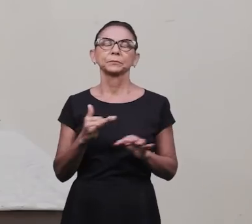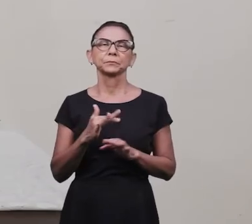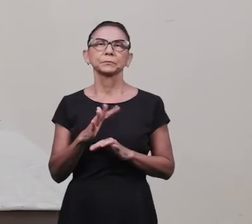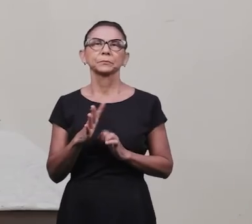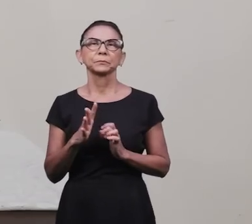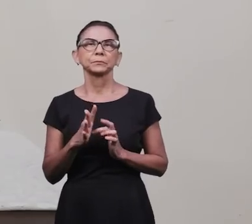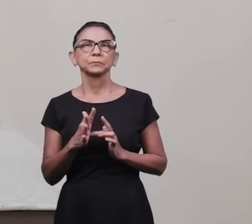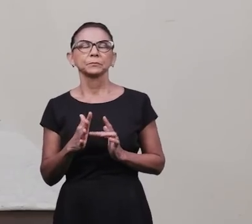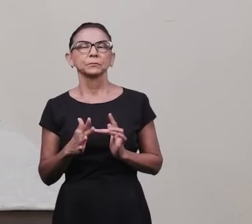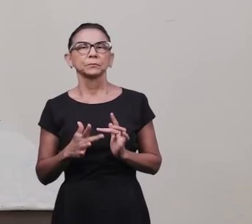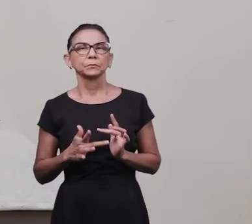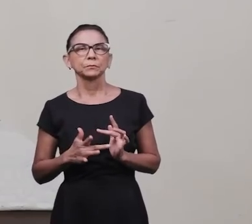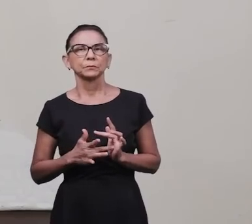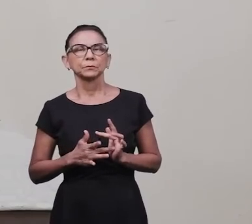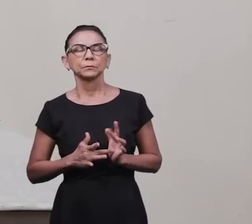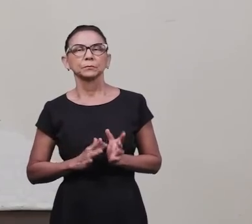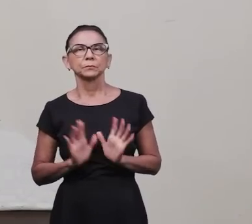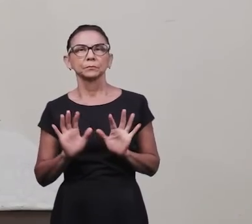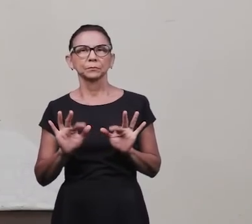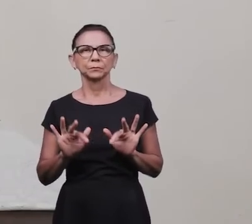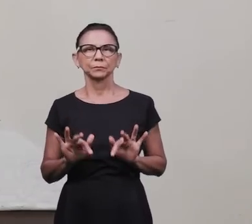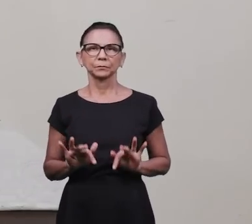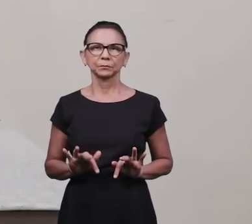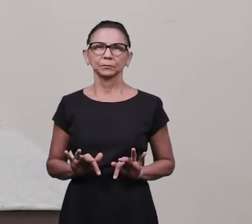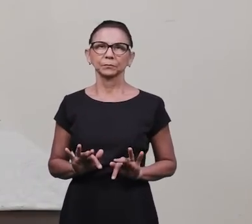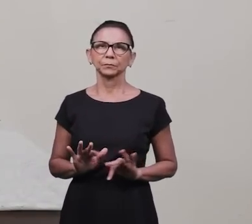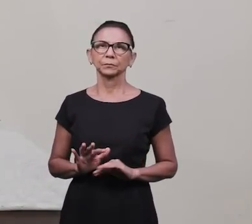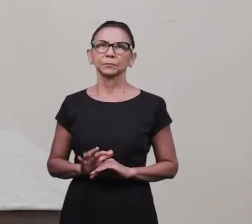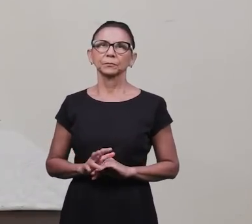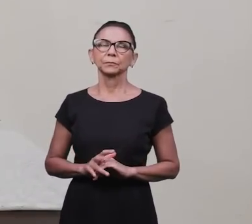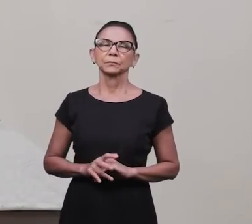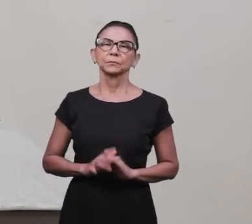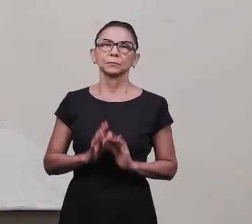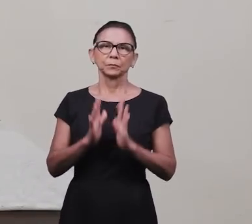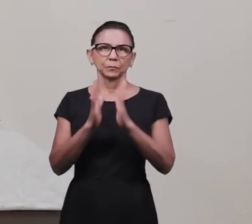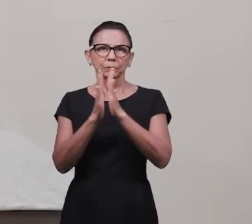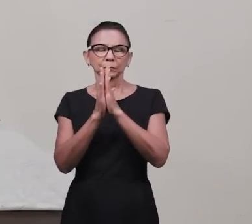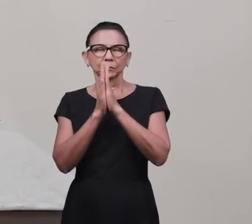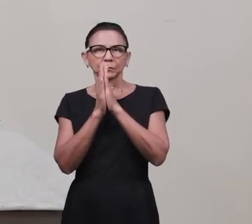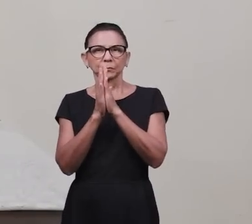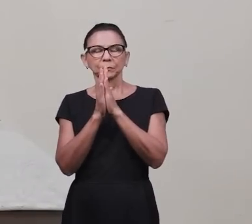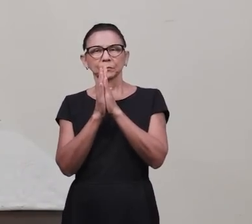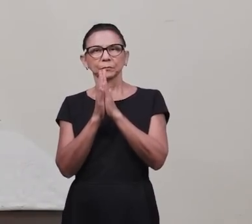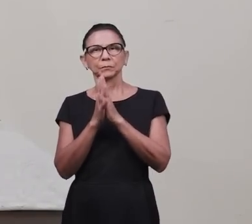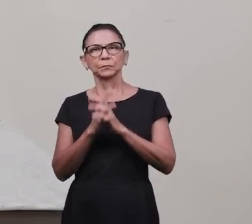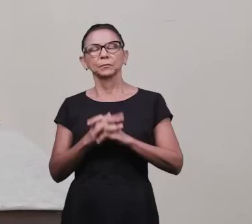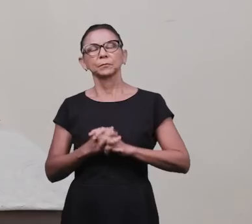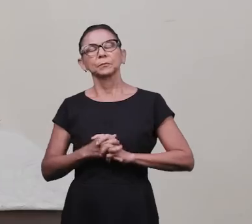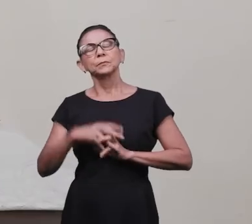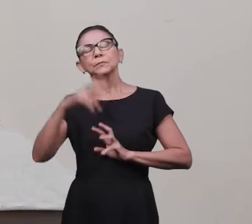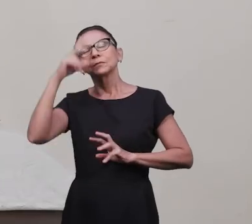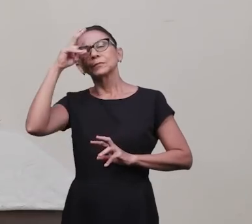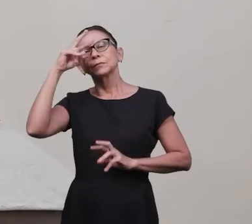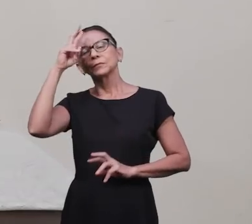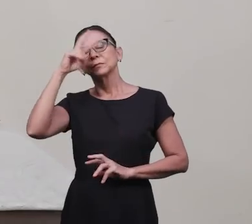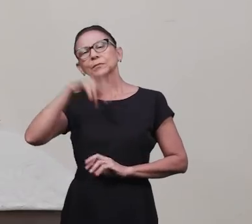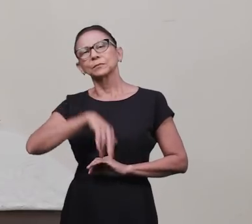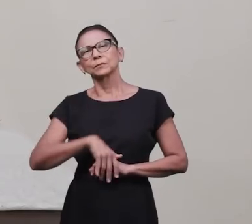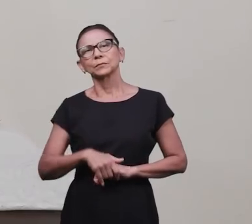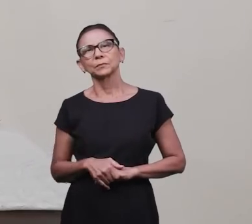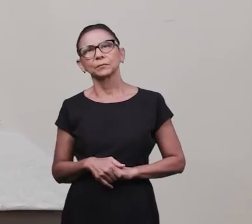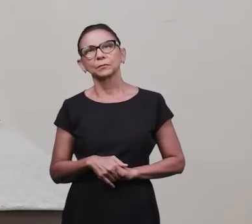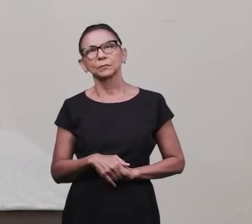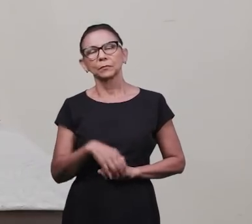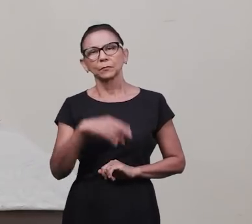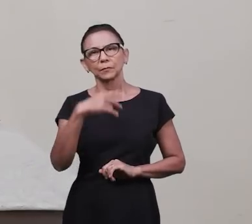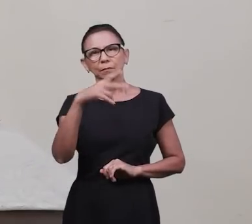Glória a Jesus. Nós vamos chegando ao final deste culto e nós vamos orar. Lembrando de uma coisa,